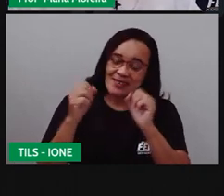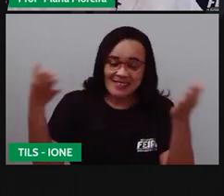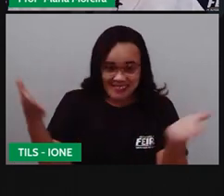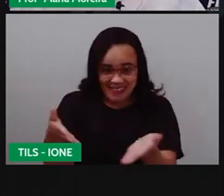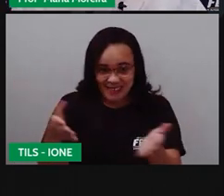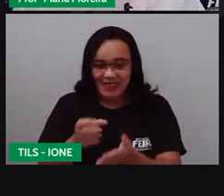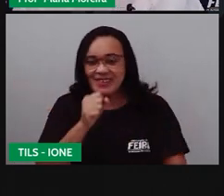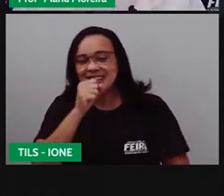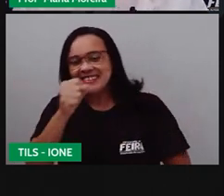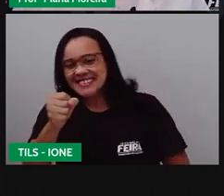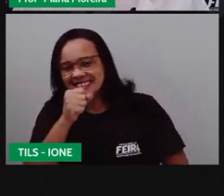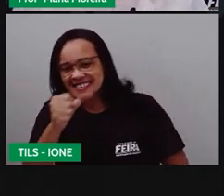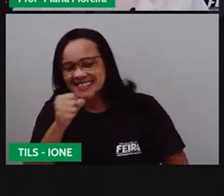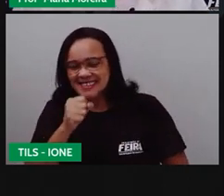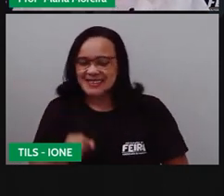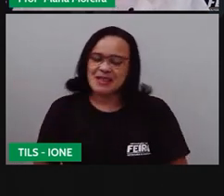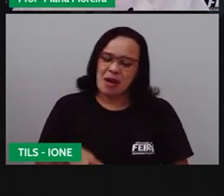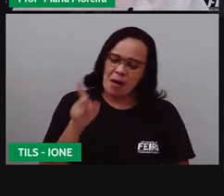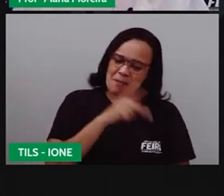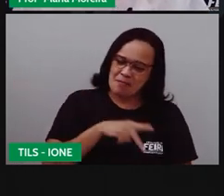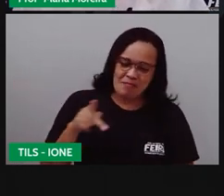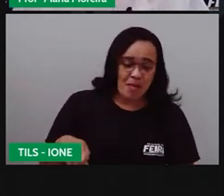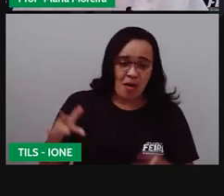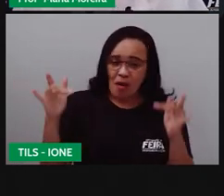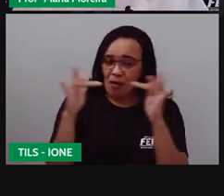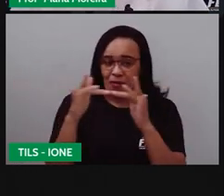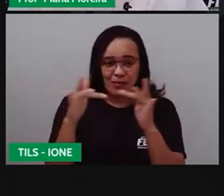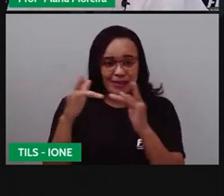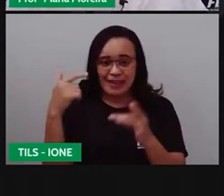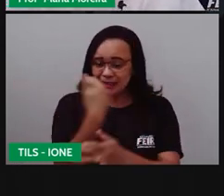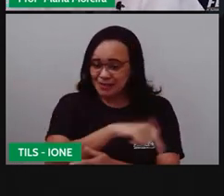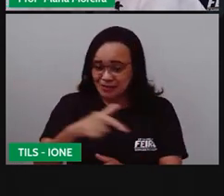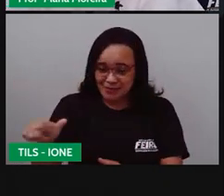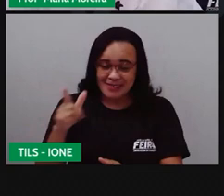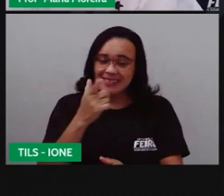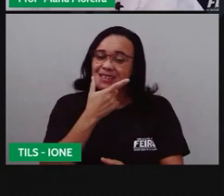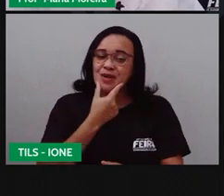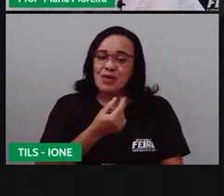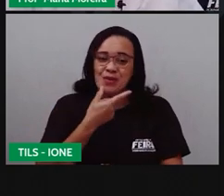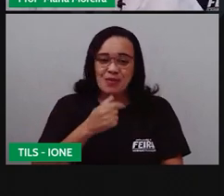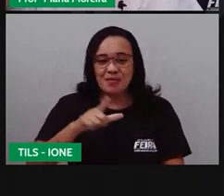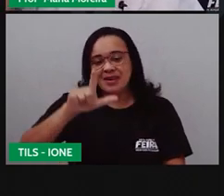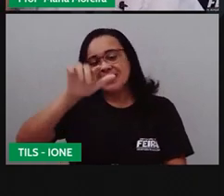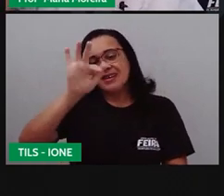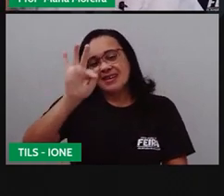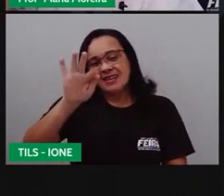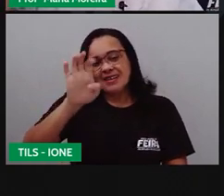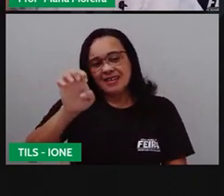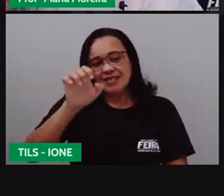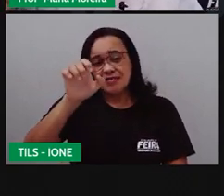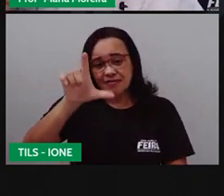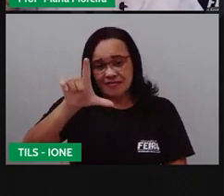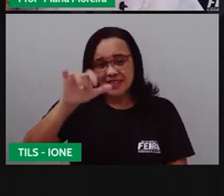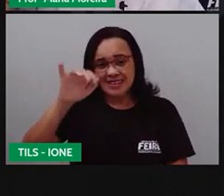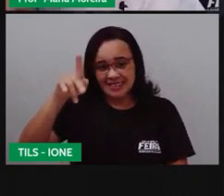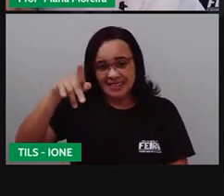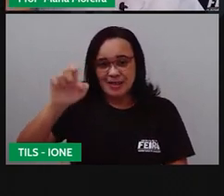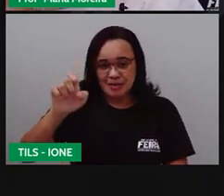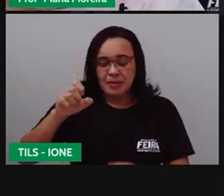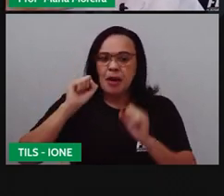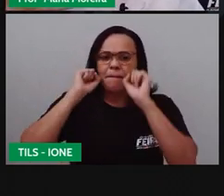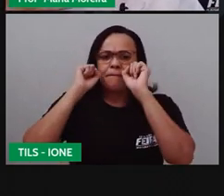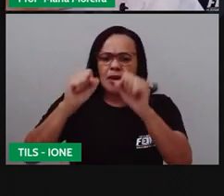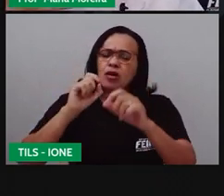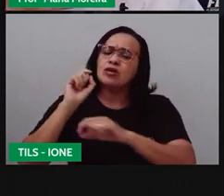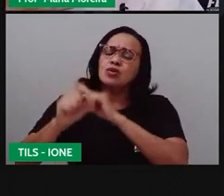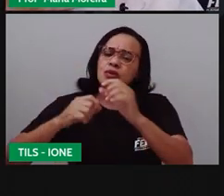pessoa. Eu não tenho contato com Felipe Neto. O que é que eu posso fazer? Posso mandar um e-mail. A gente também estudou sobre e-mail aqui. Olha